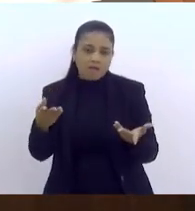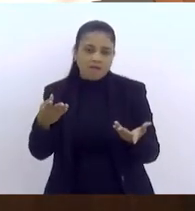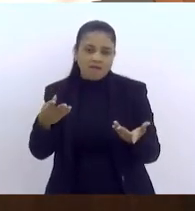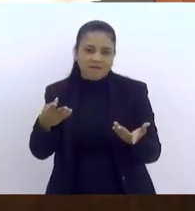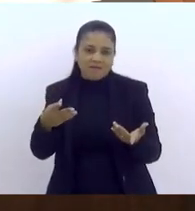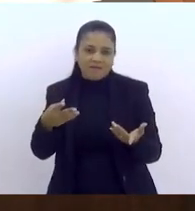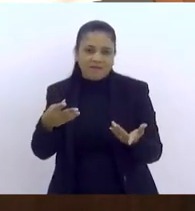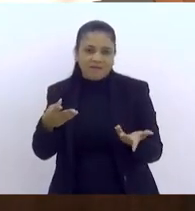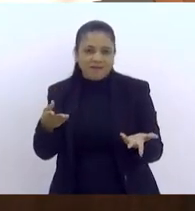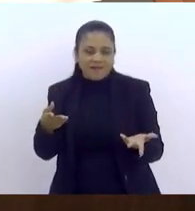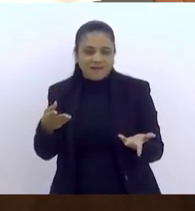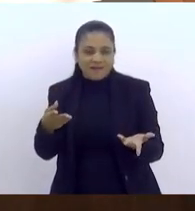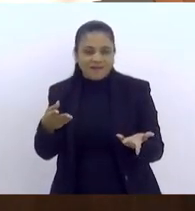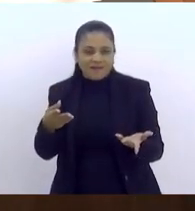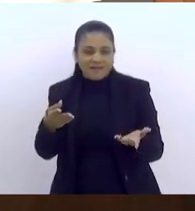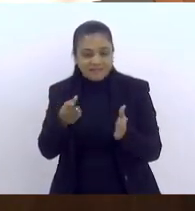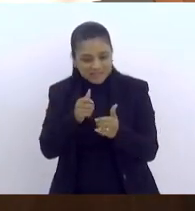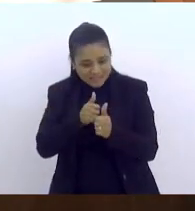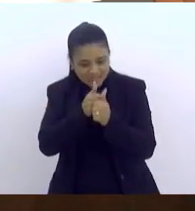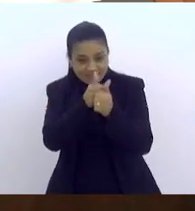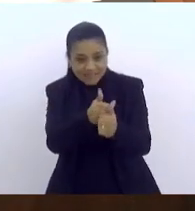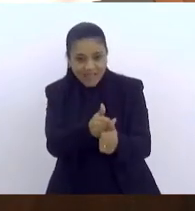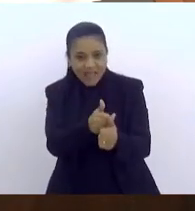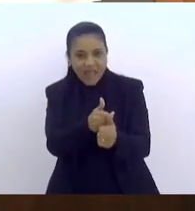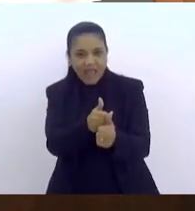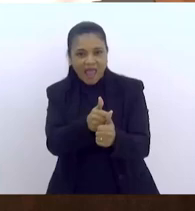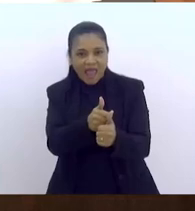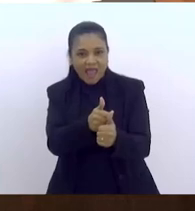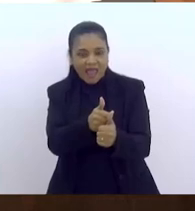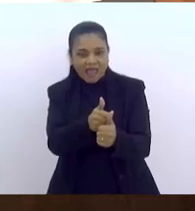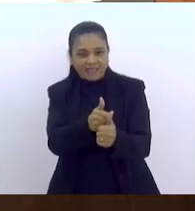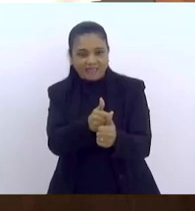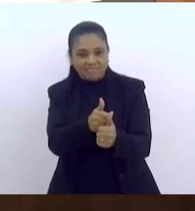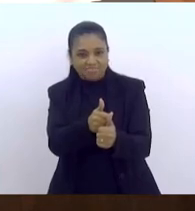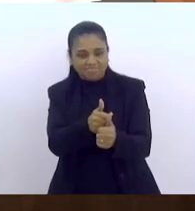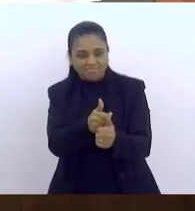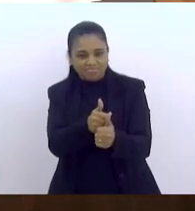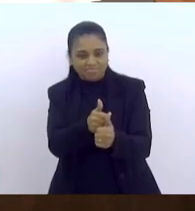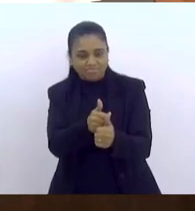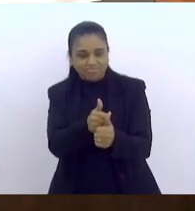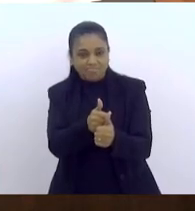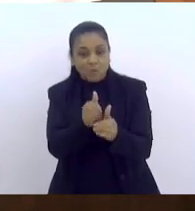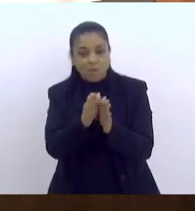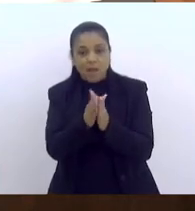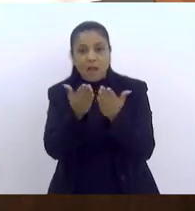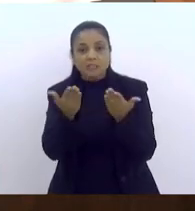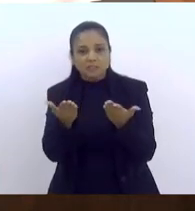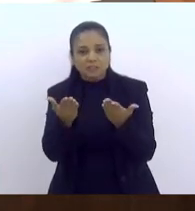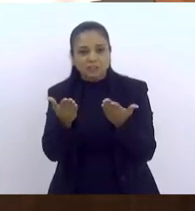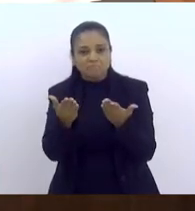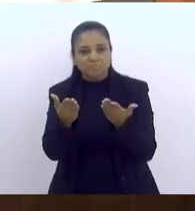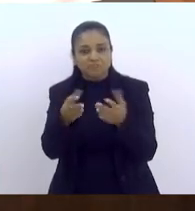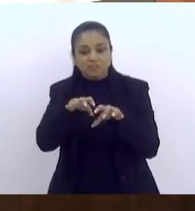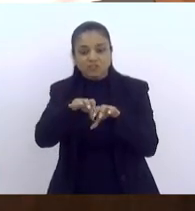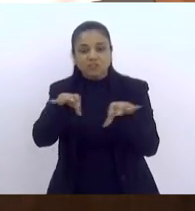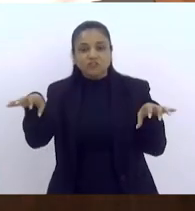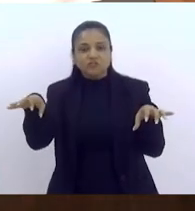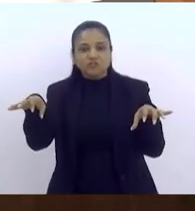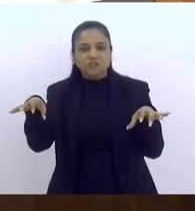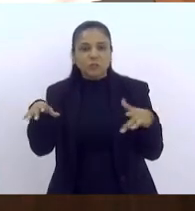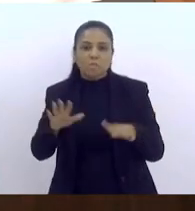reinar. Eles seguem a cartilha gramicista ipse in verbis. Agora, deputado Gualberto, fica aqui